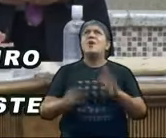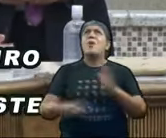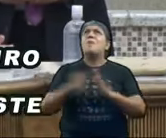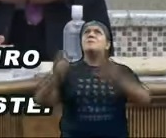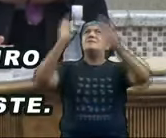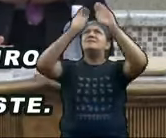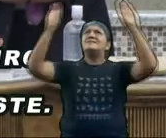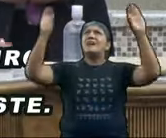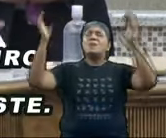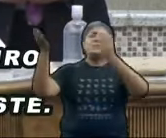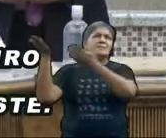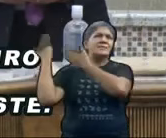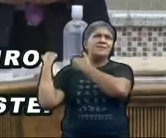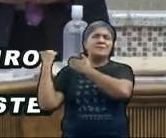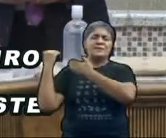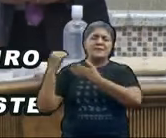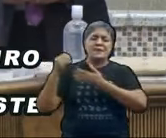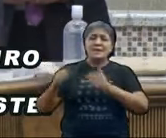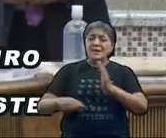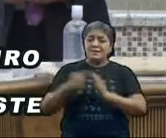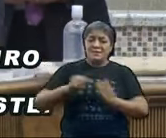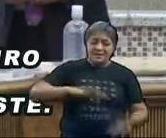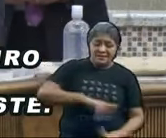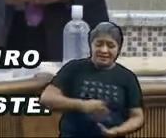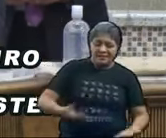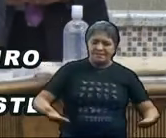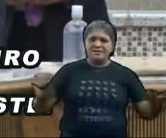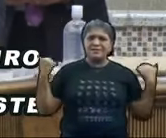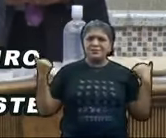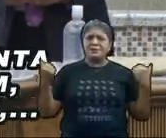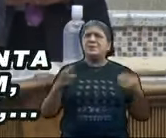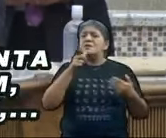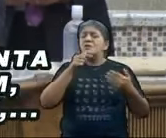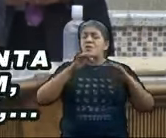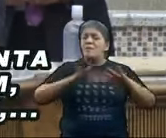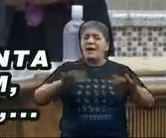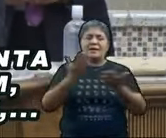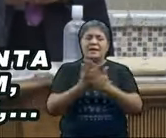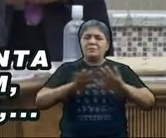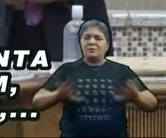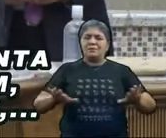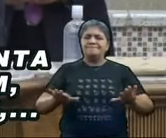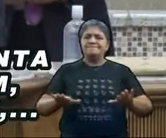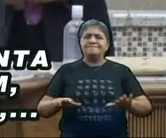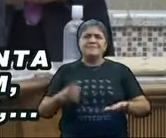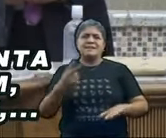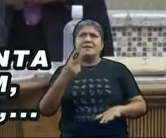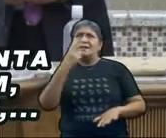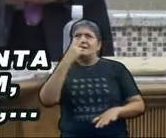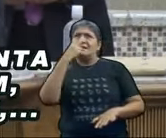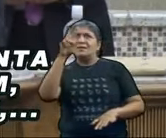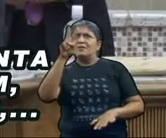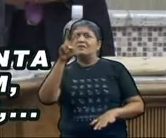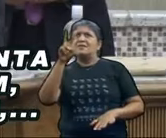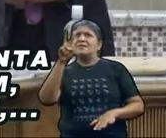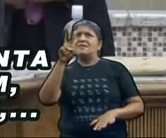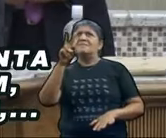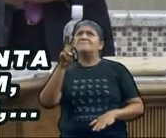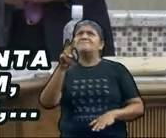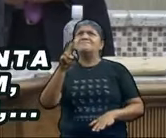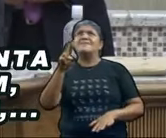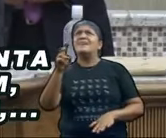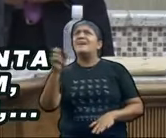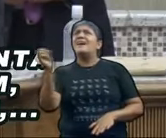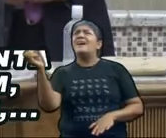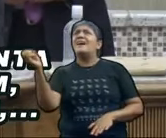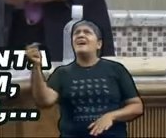terra passaram, e o mar já não existe. E eu, João, vi a santa cidade, a nova Jerusalém, que de Deus descia